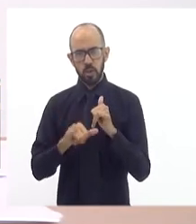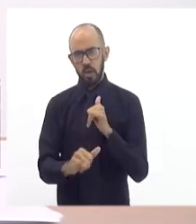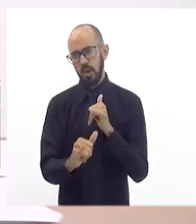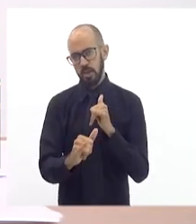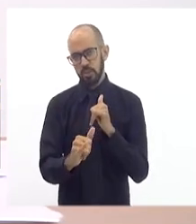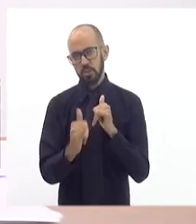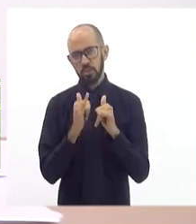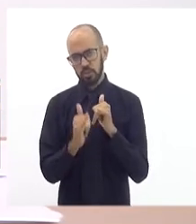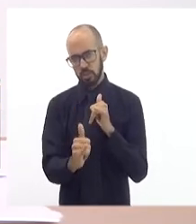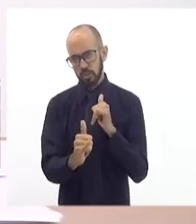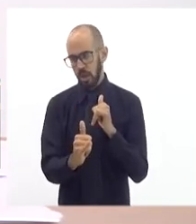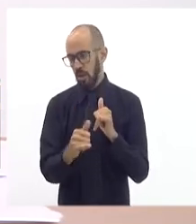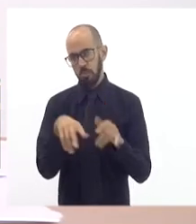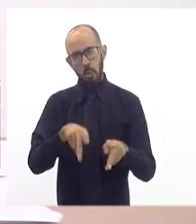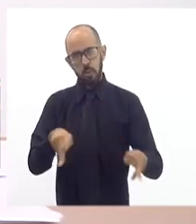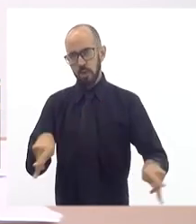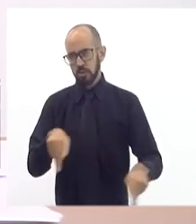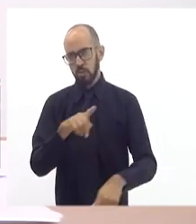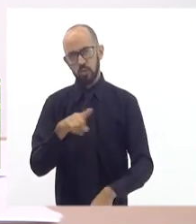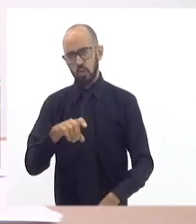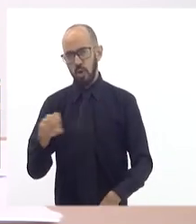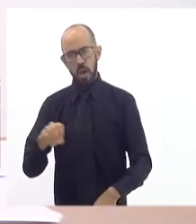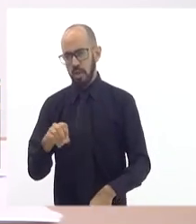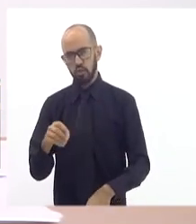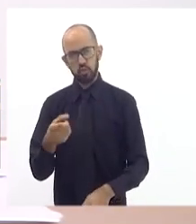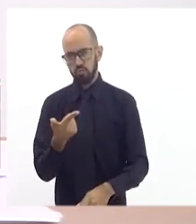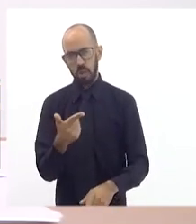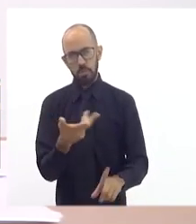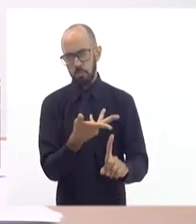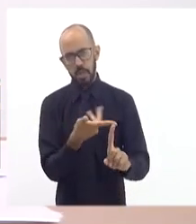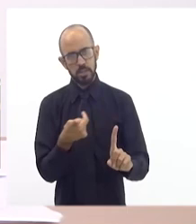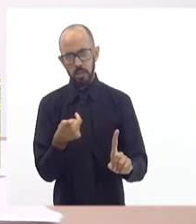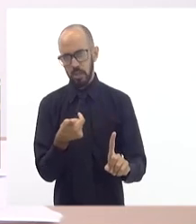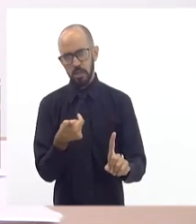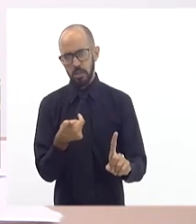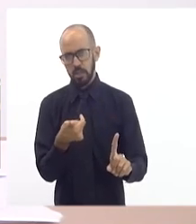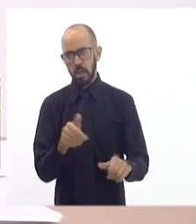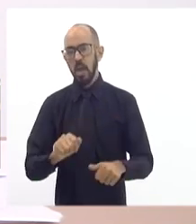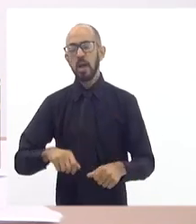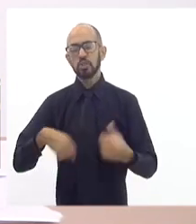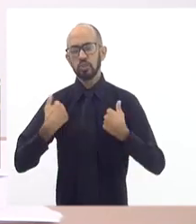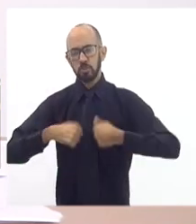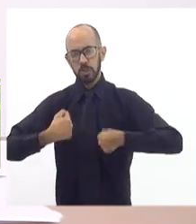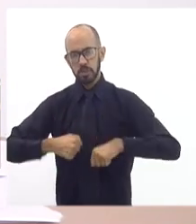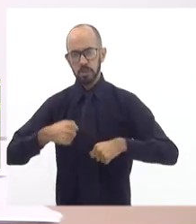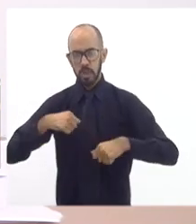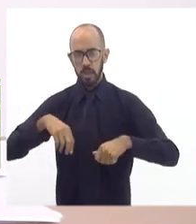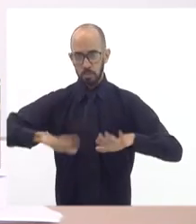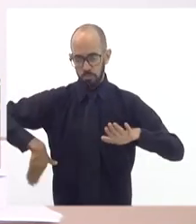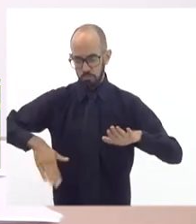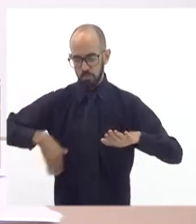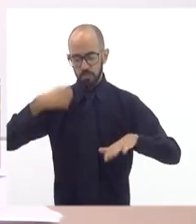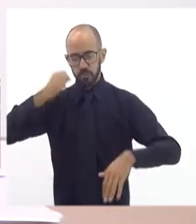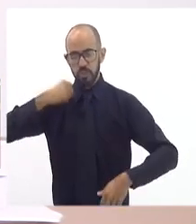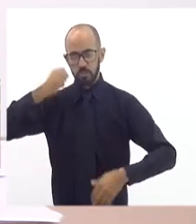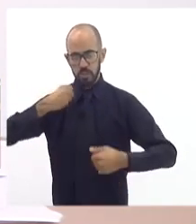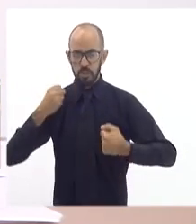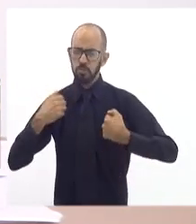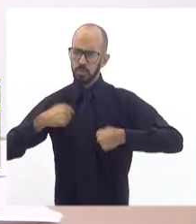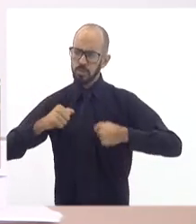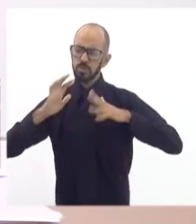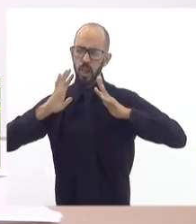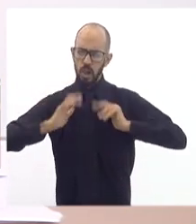população da zona leste não merece nós merecemos em que a Baía de Sepetiba sido resgatada tenha todo o programa